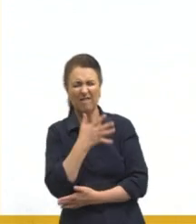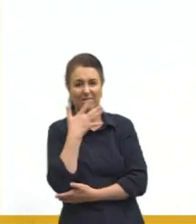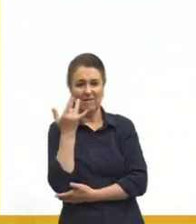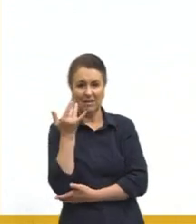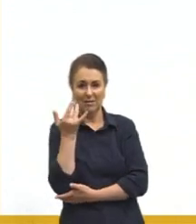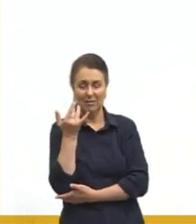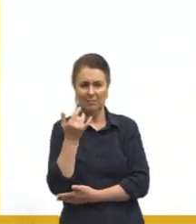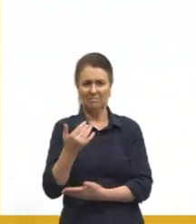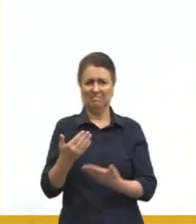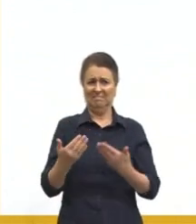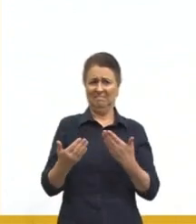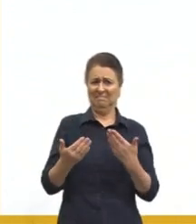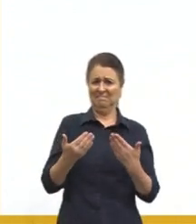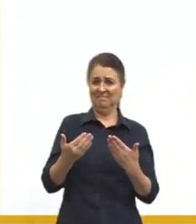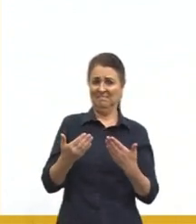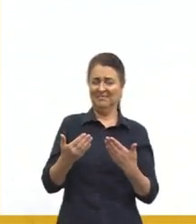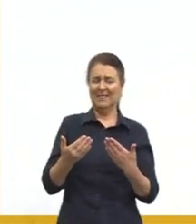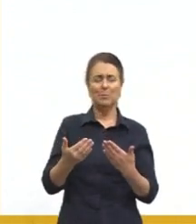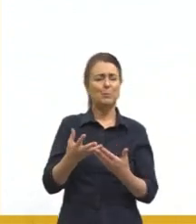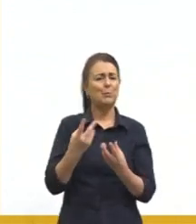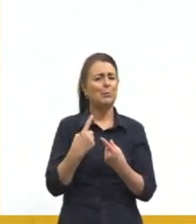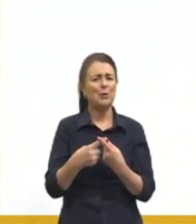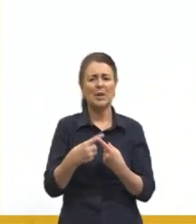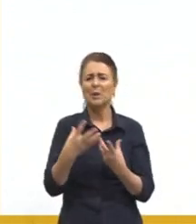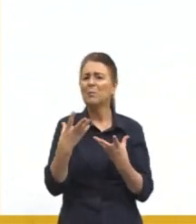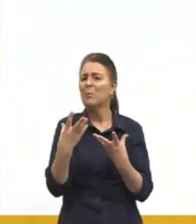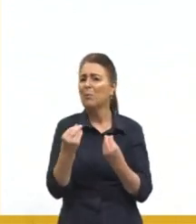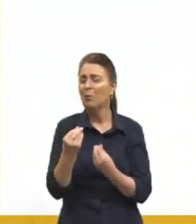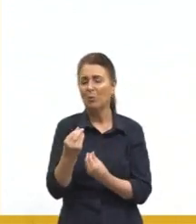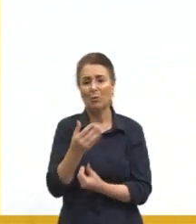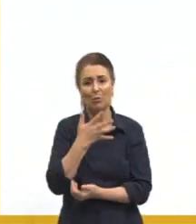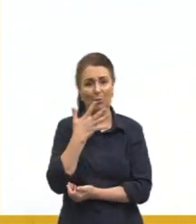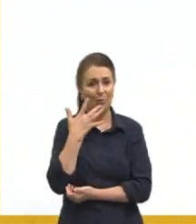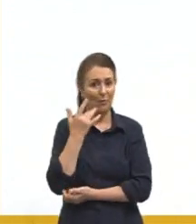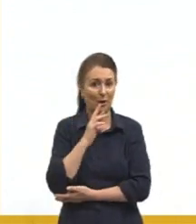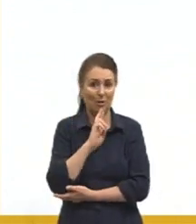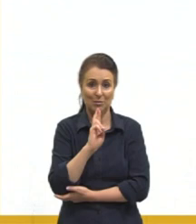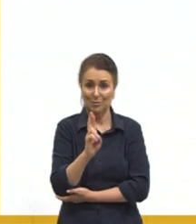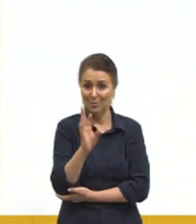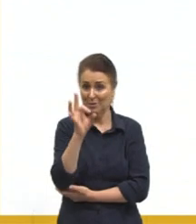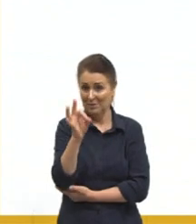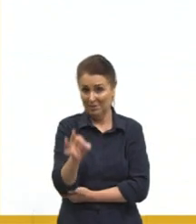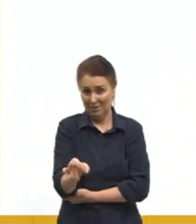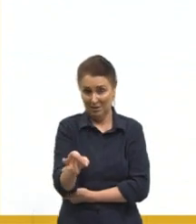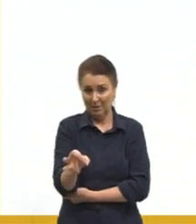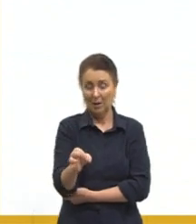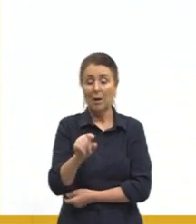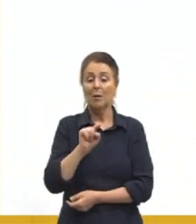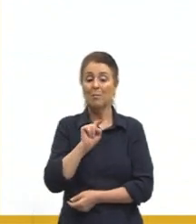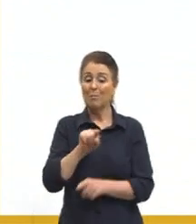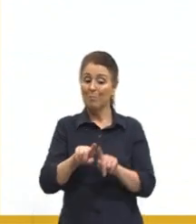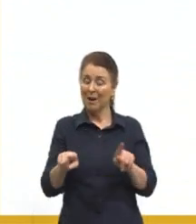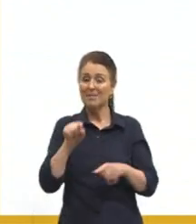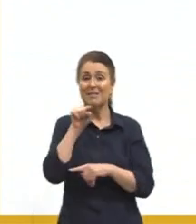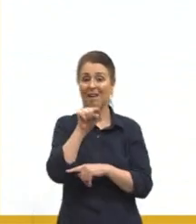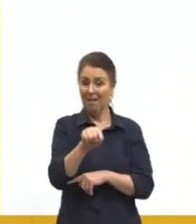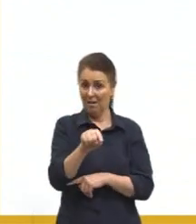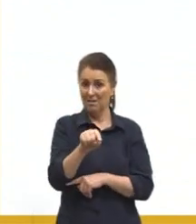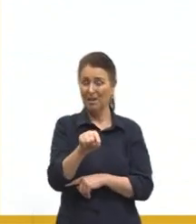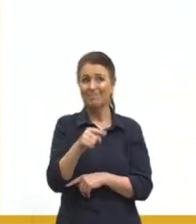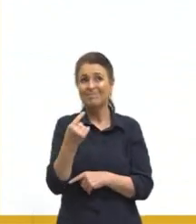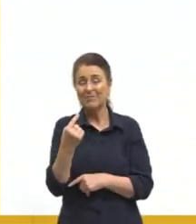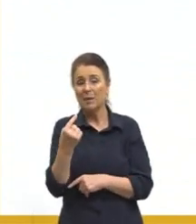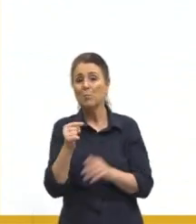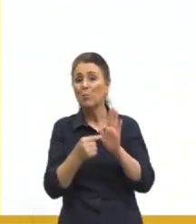fica até na dúvida né se é ou não porque tá tão tão na cara mas foi uma das únicas questões que trouxe essa questão das cadeias